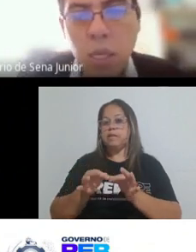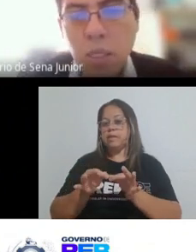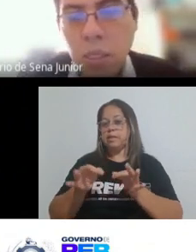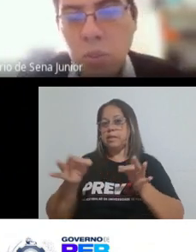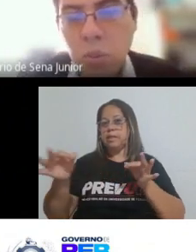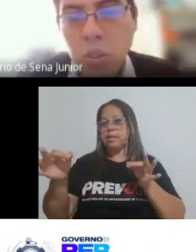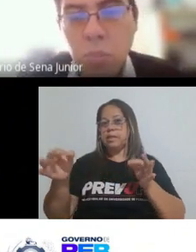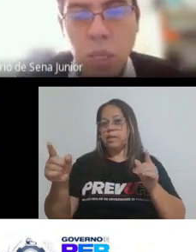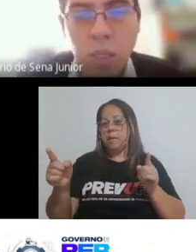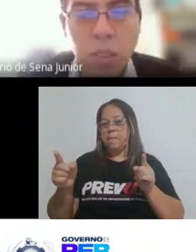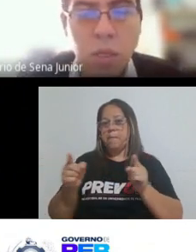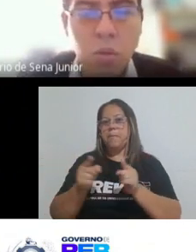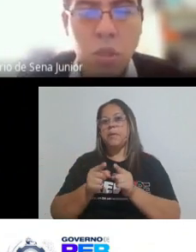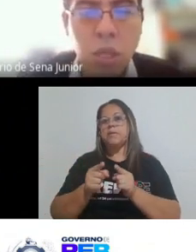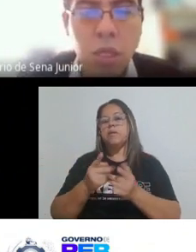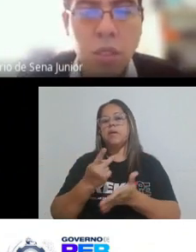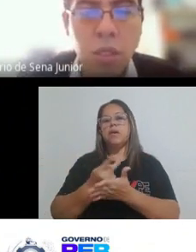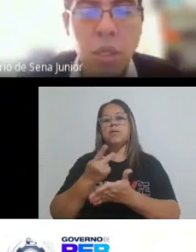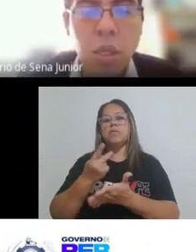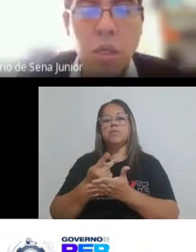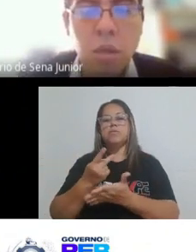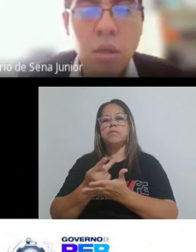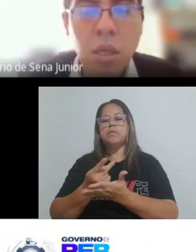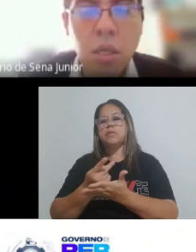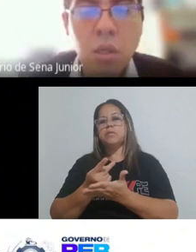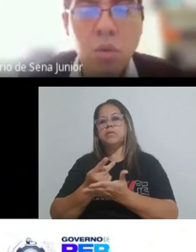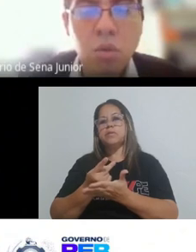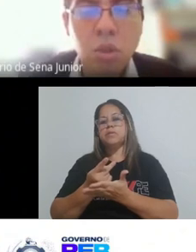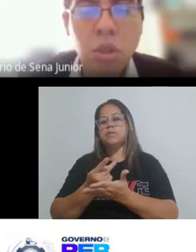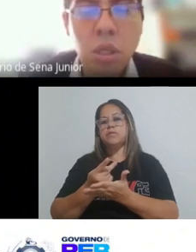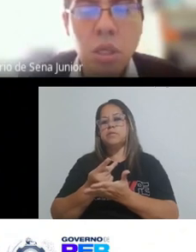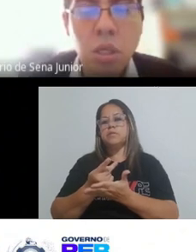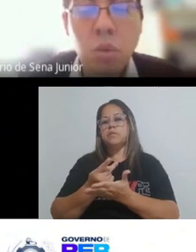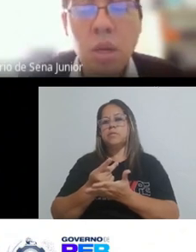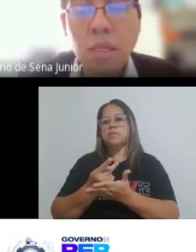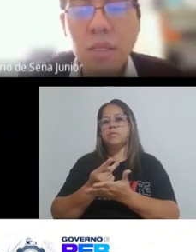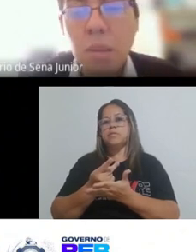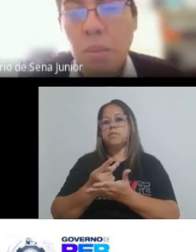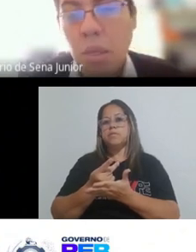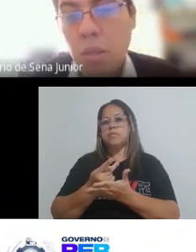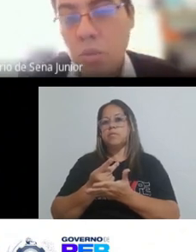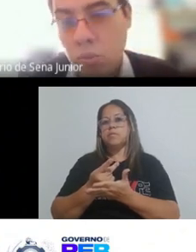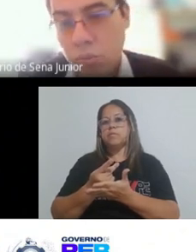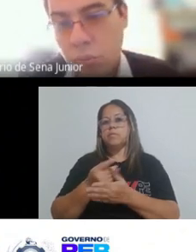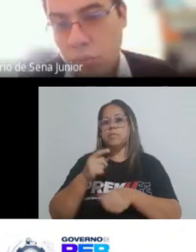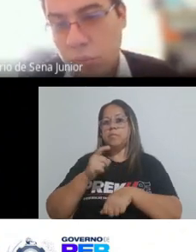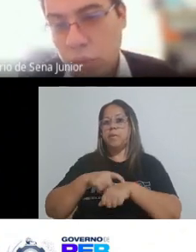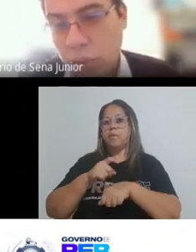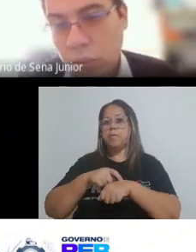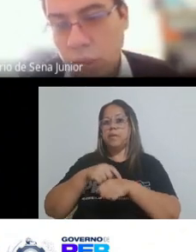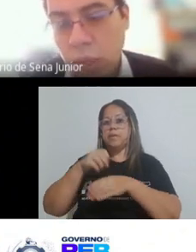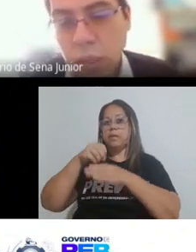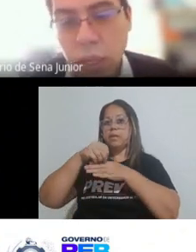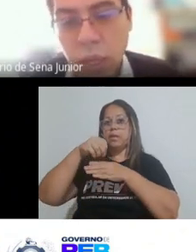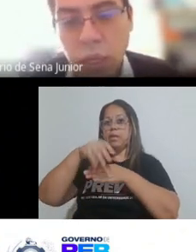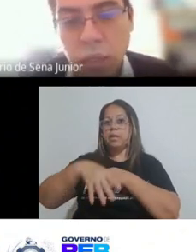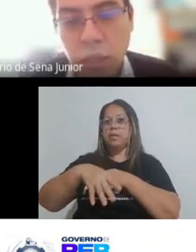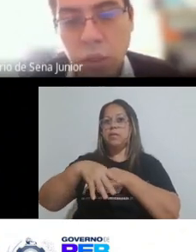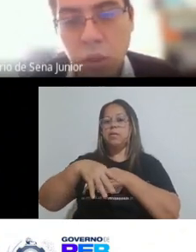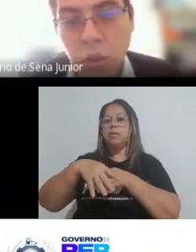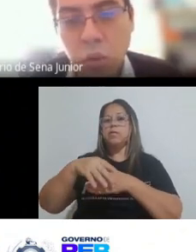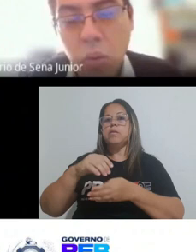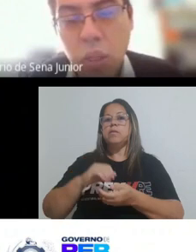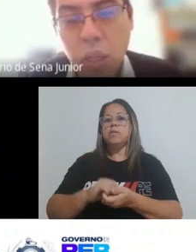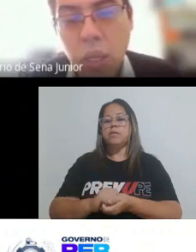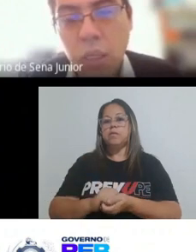entre essas duas pedras acontece desde o instante do lançamento entre elas,